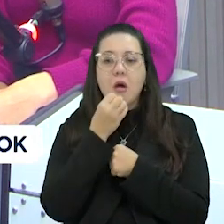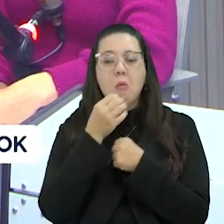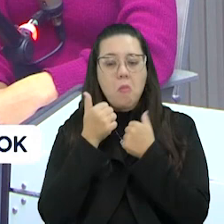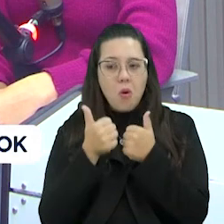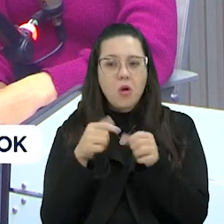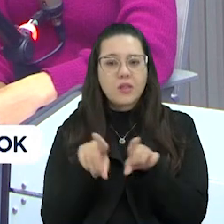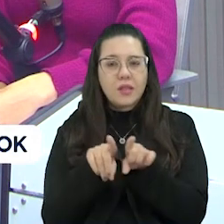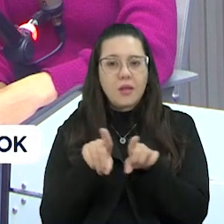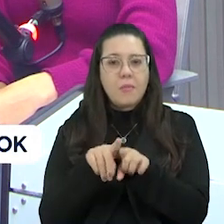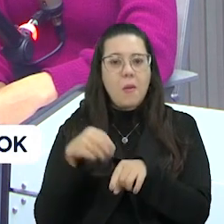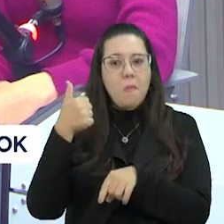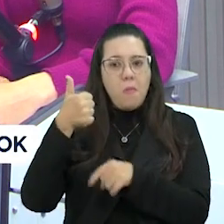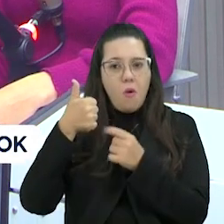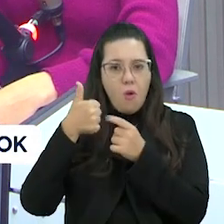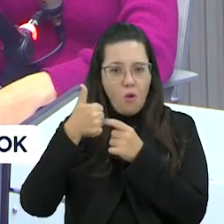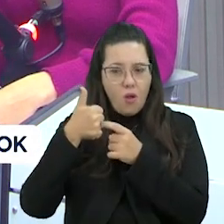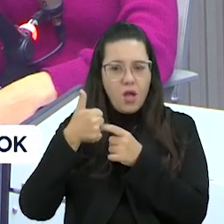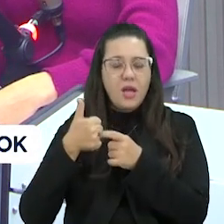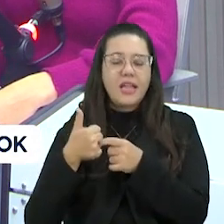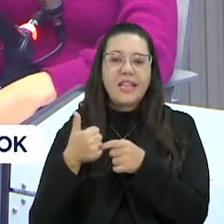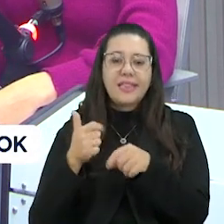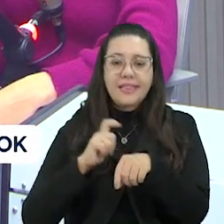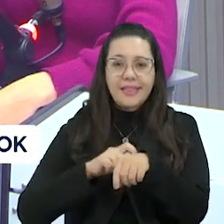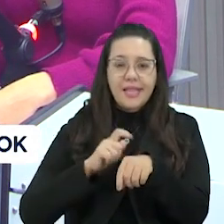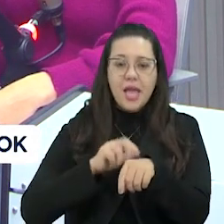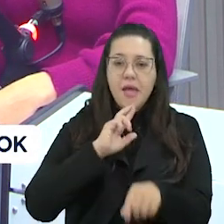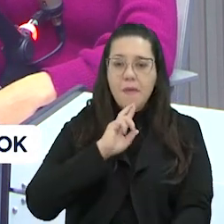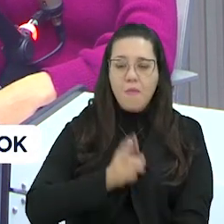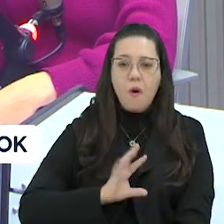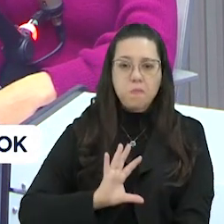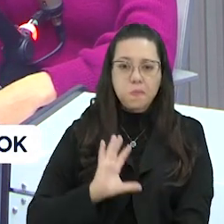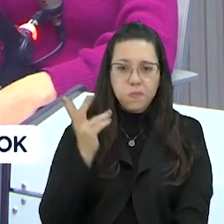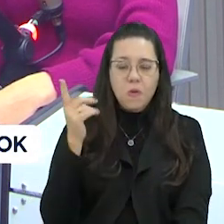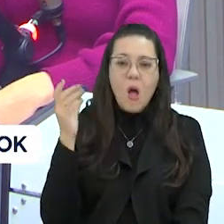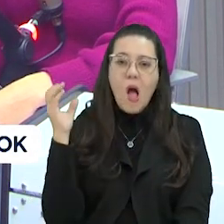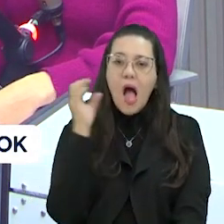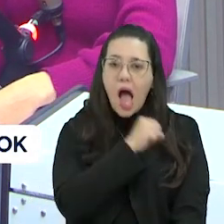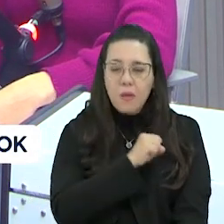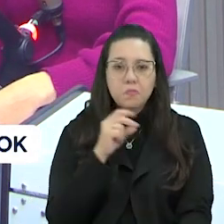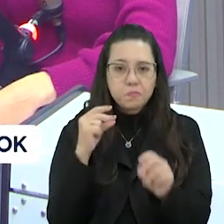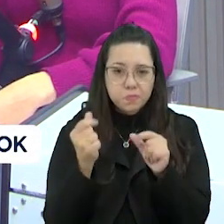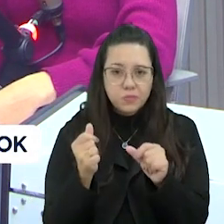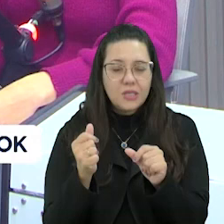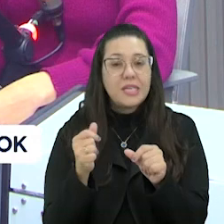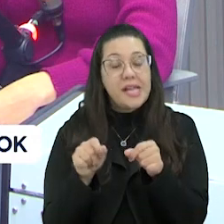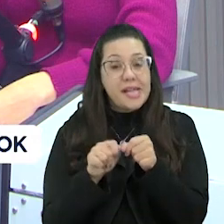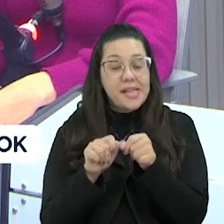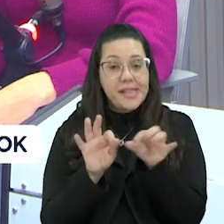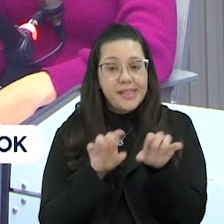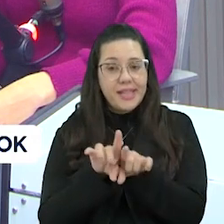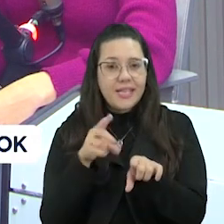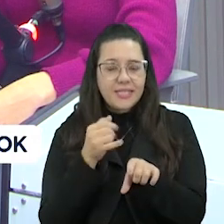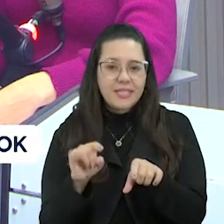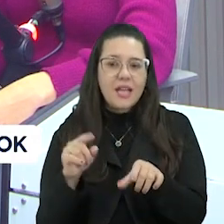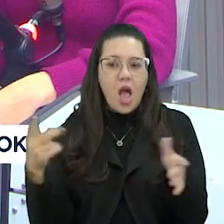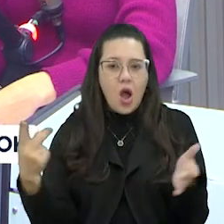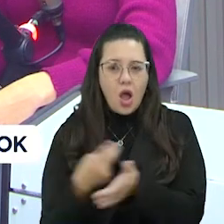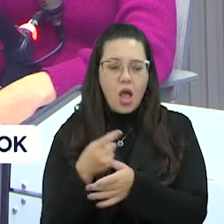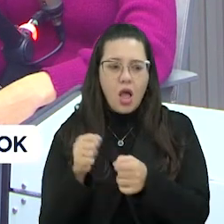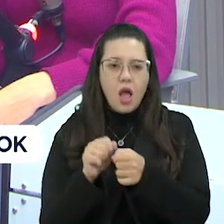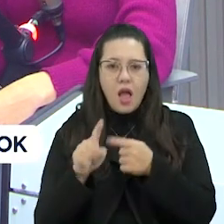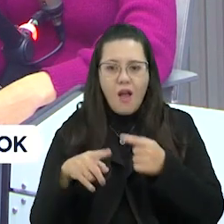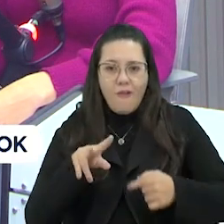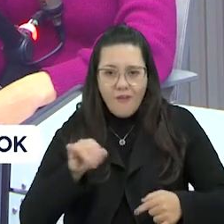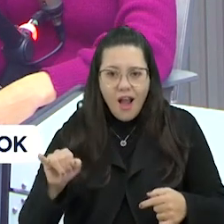muito positivo. A gente tem um tempo de resposta do empenho policial muito rápido, né, então, casos em que o crime está para ocorrer, a